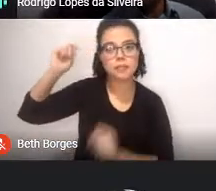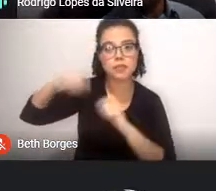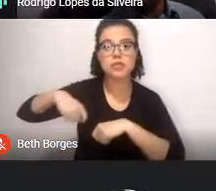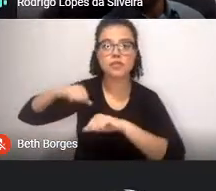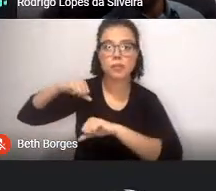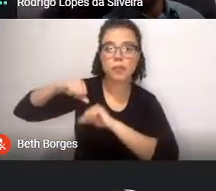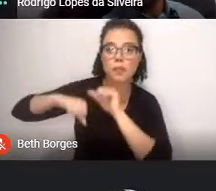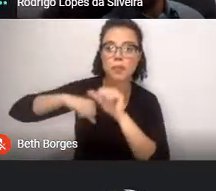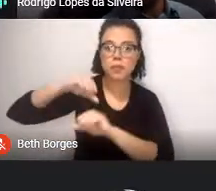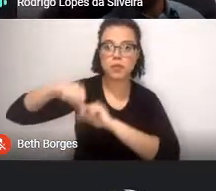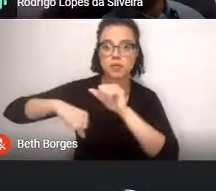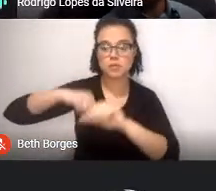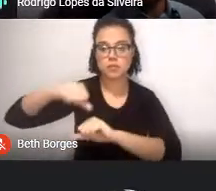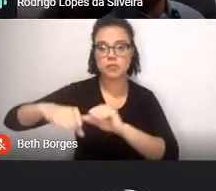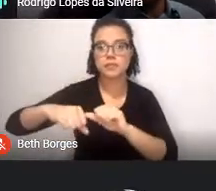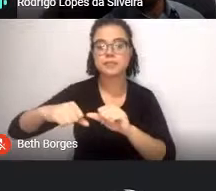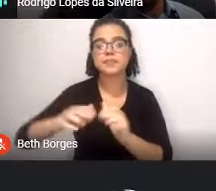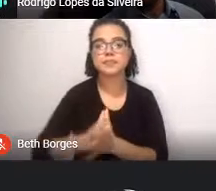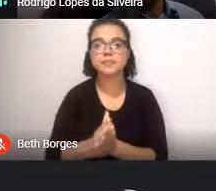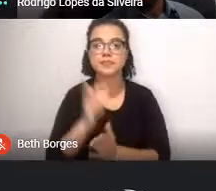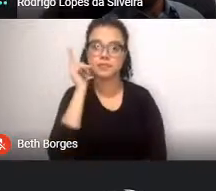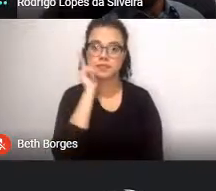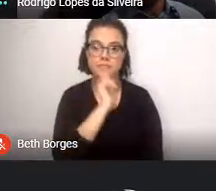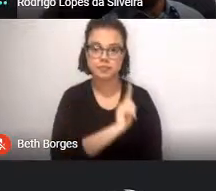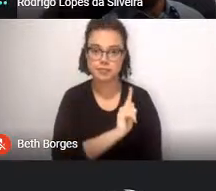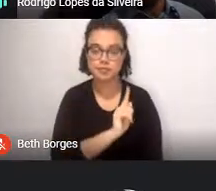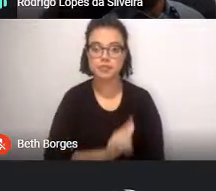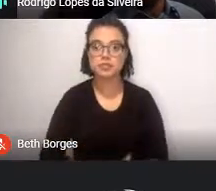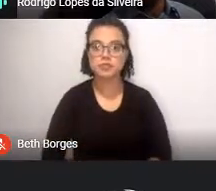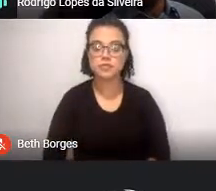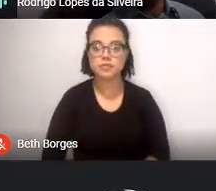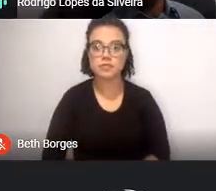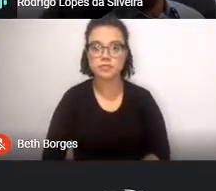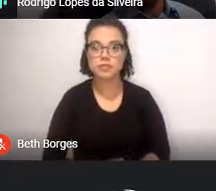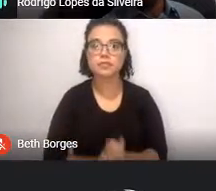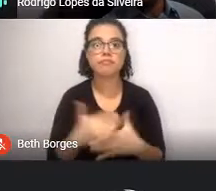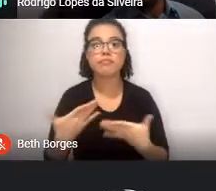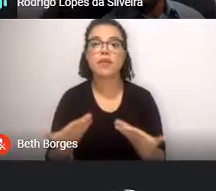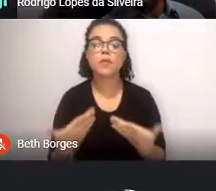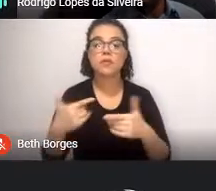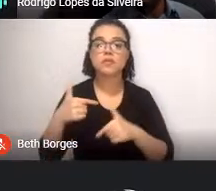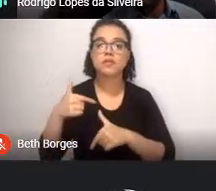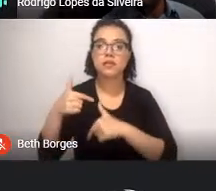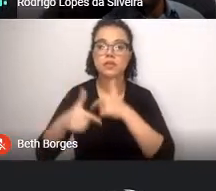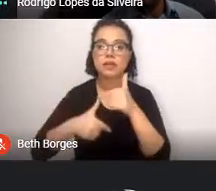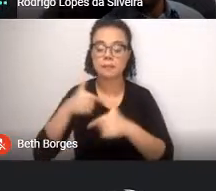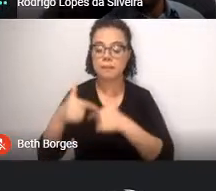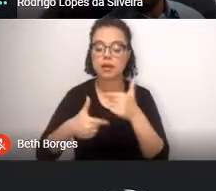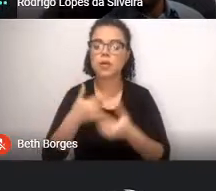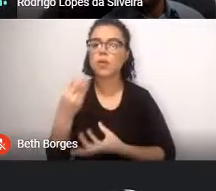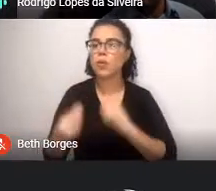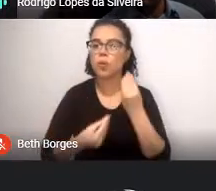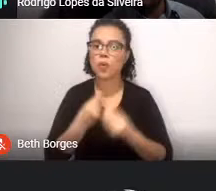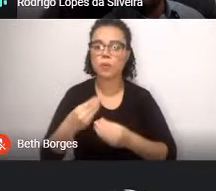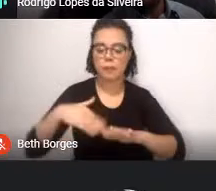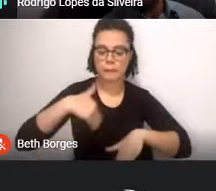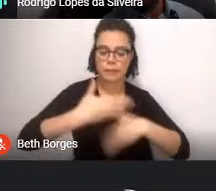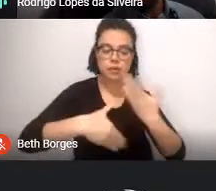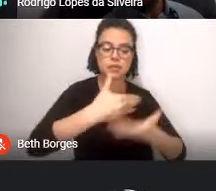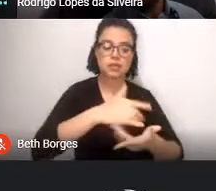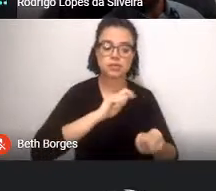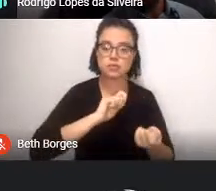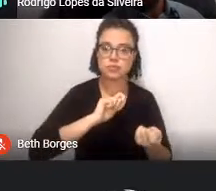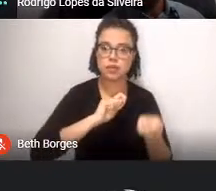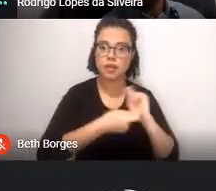raríssimas exceções, onde quando isso acontece, nós trabalhamos no processo de readaptação de situações